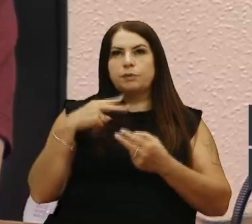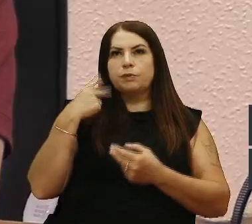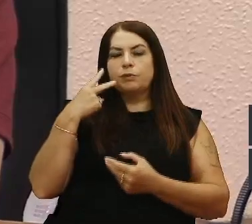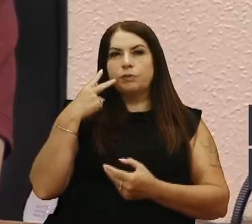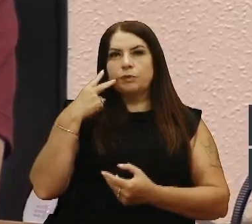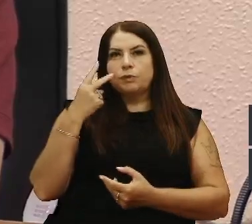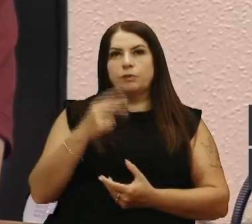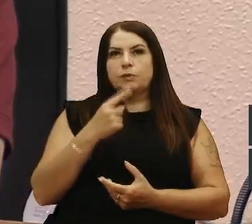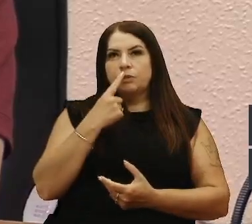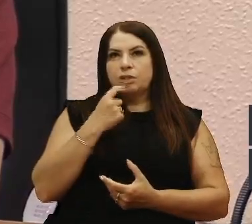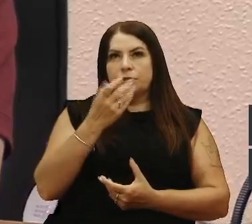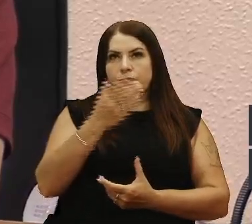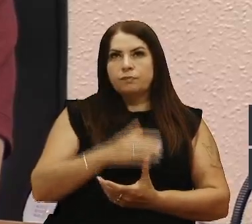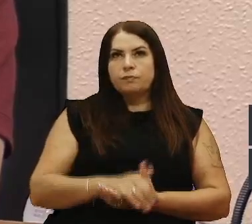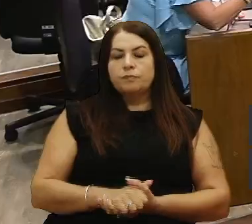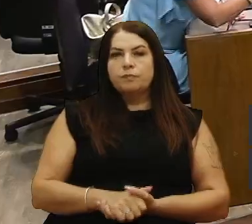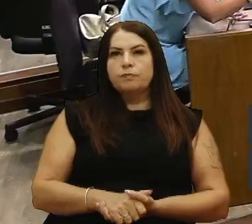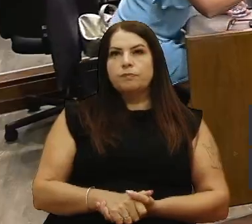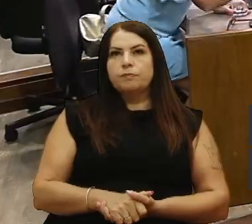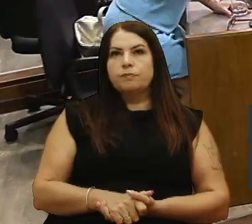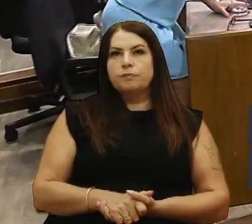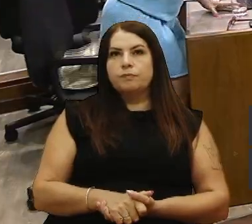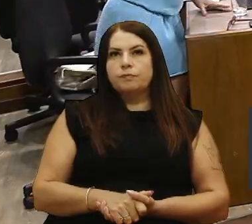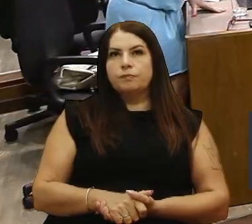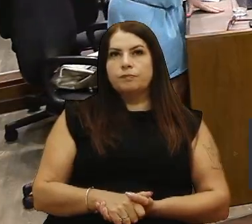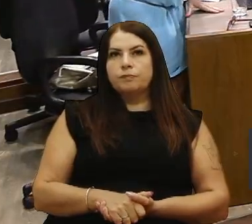palavra a vereadora Rose Frigieri.